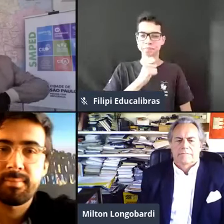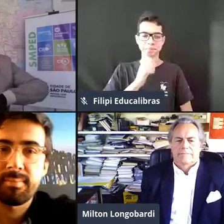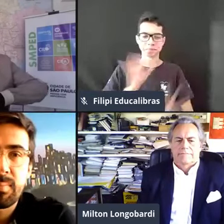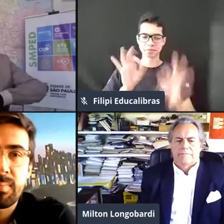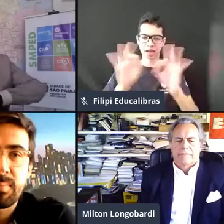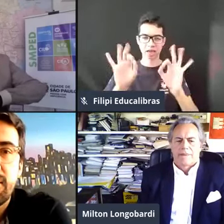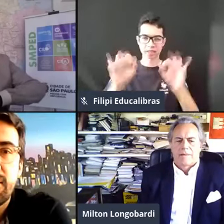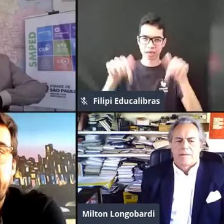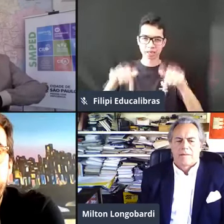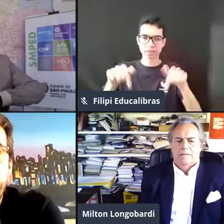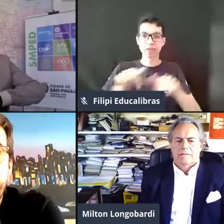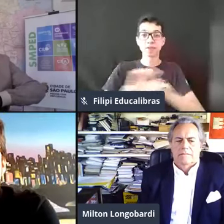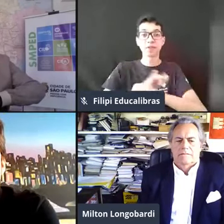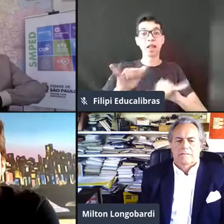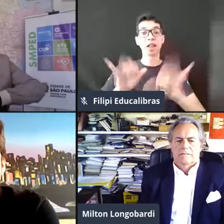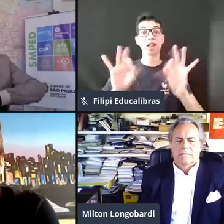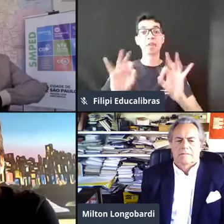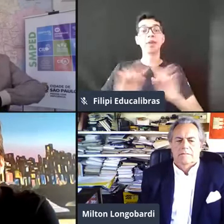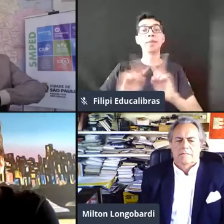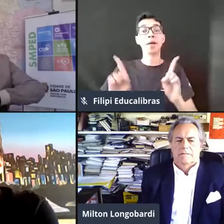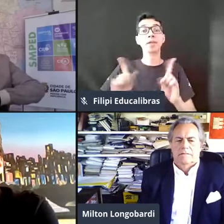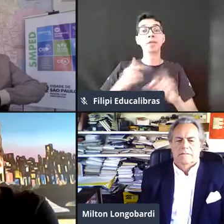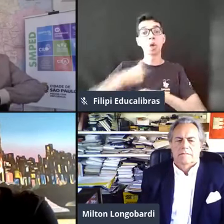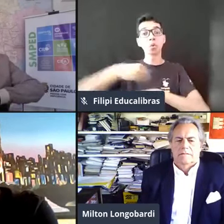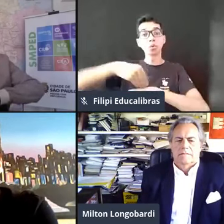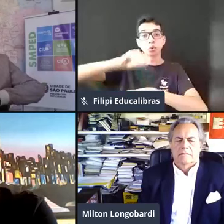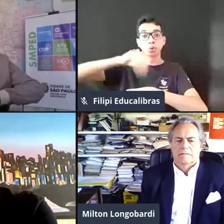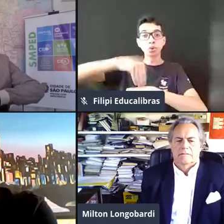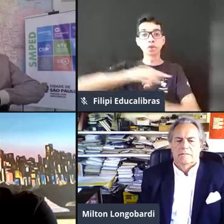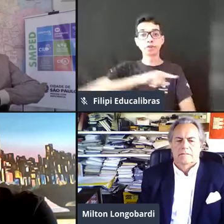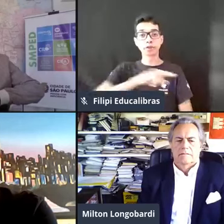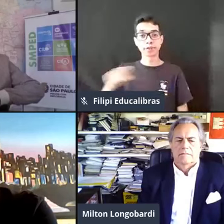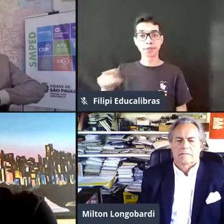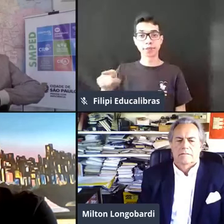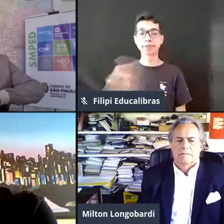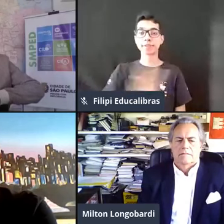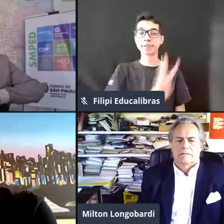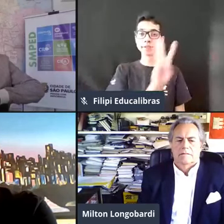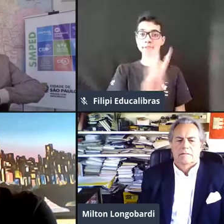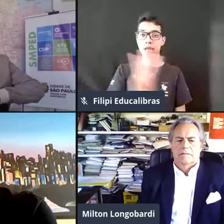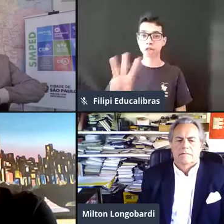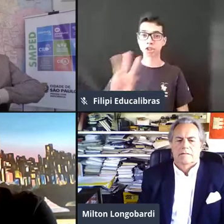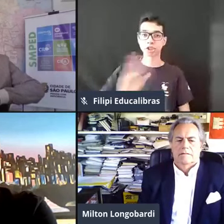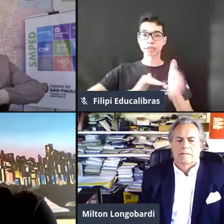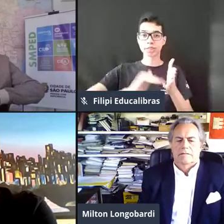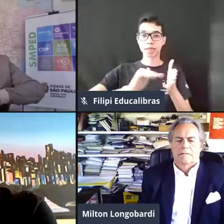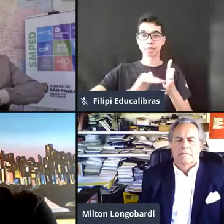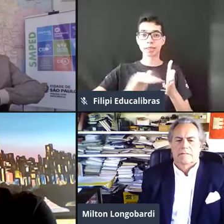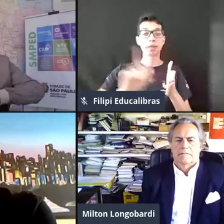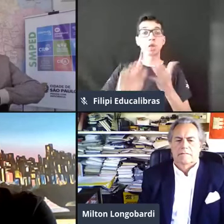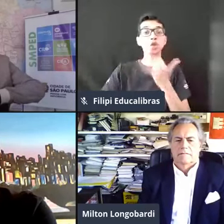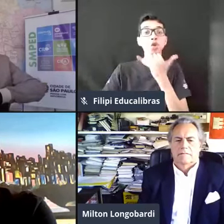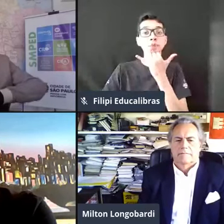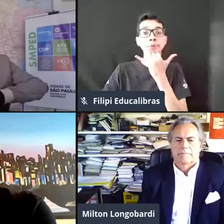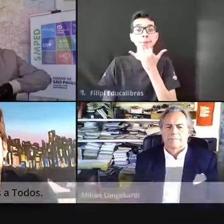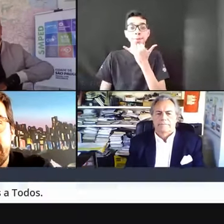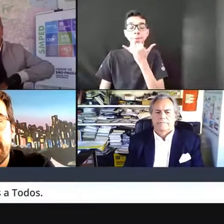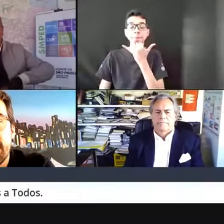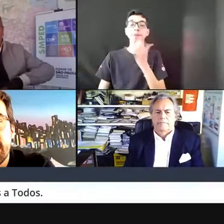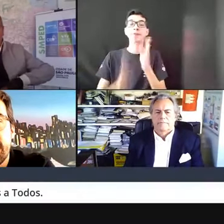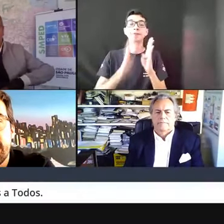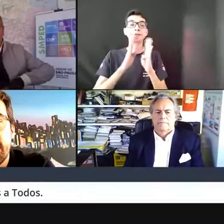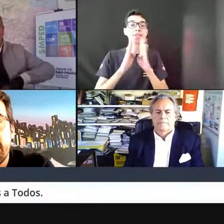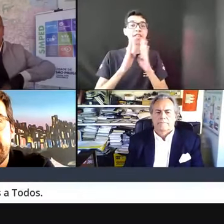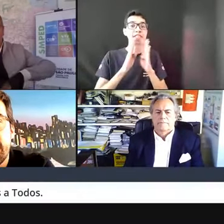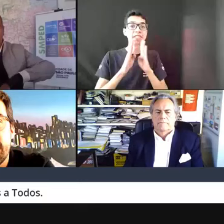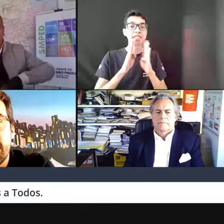vocês vão para o site da Secretaria, o Facebook da Secretaria,